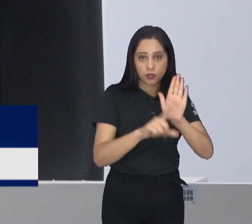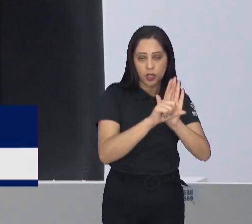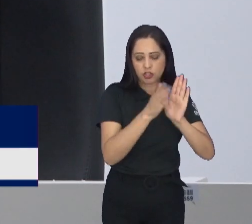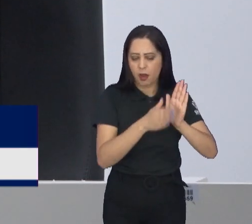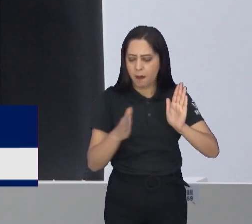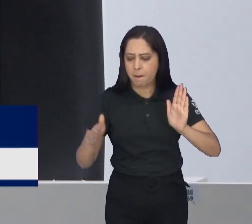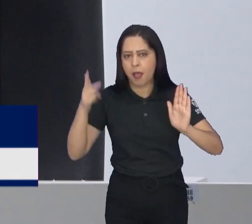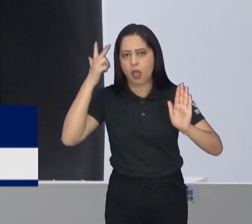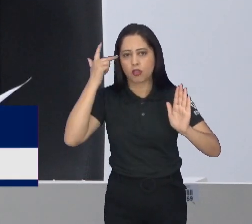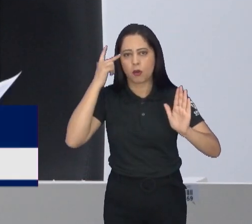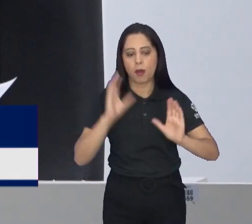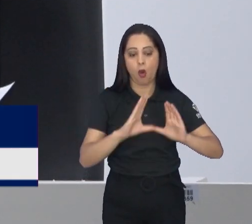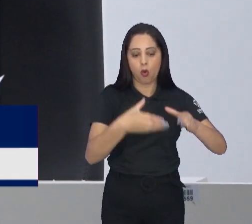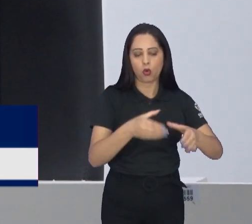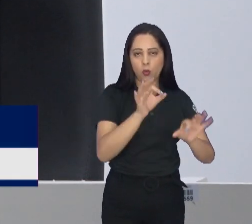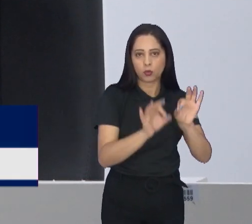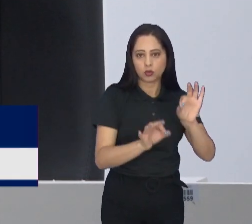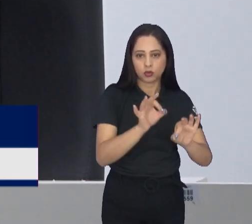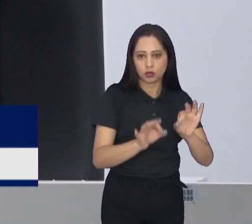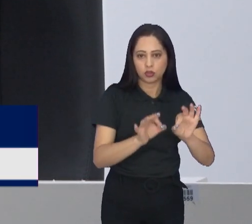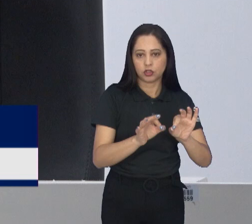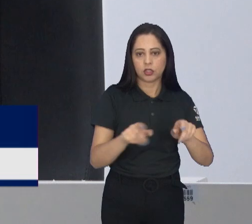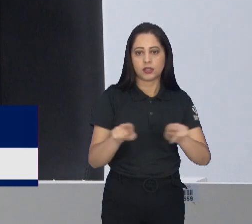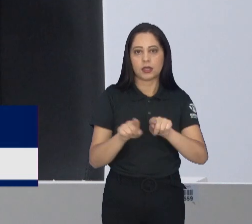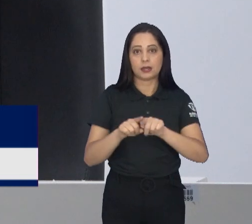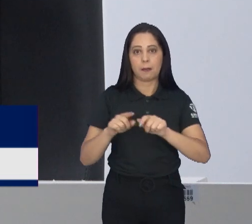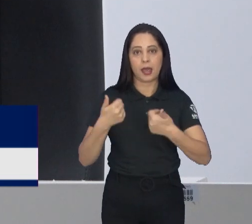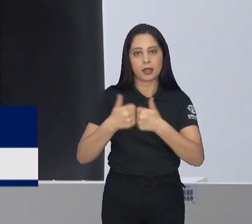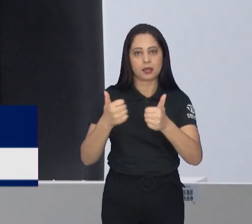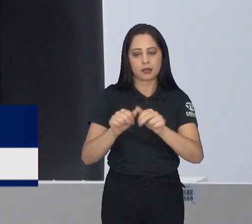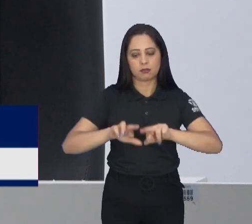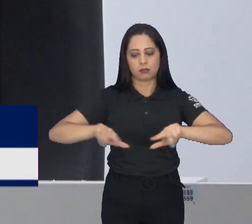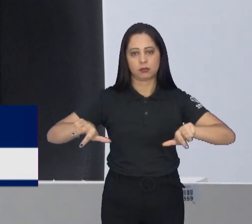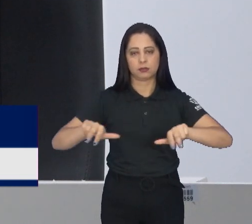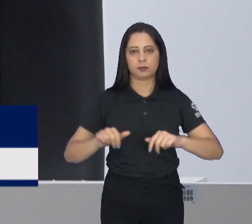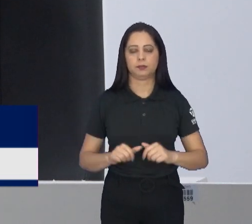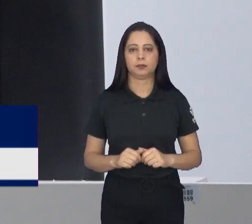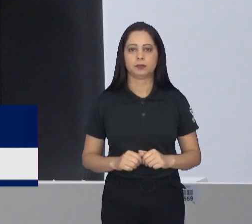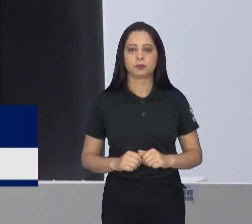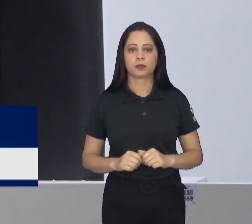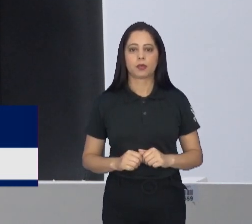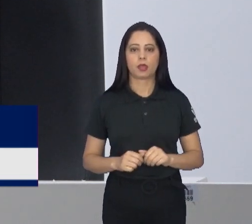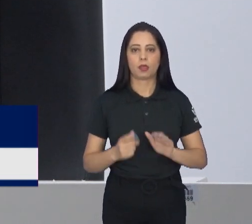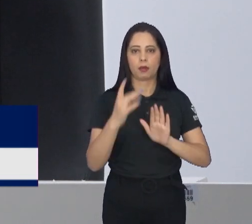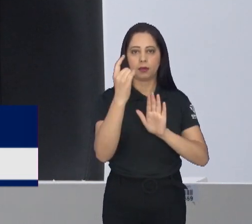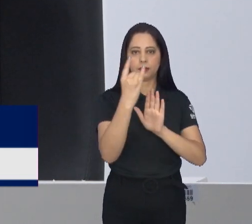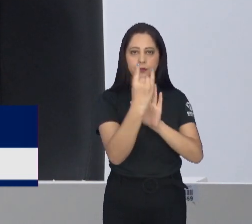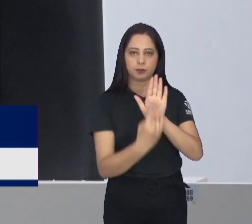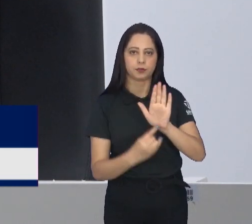Comissões de Justiça e Transportes. Processo número